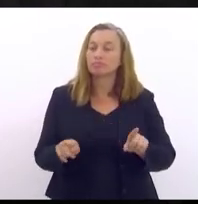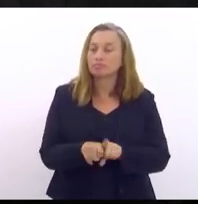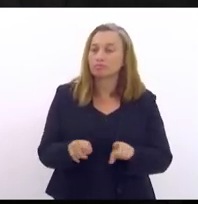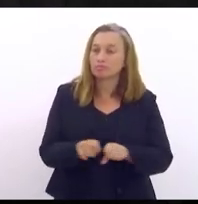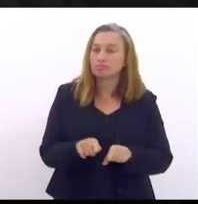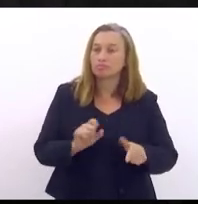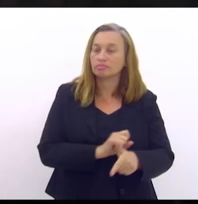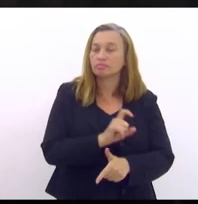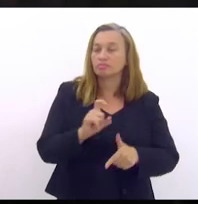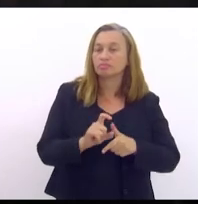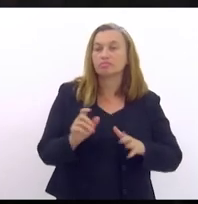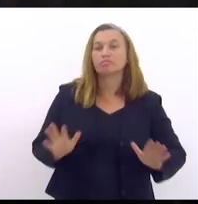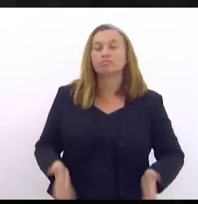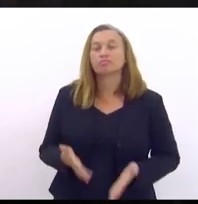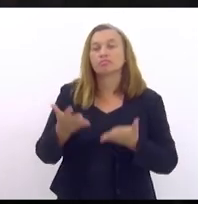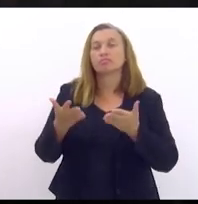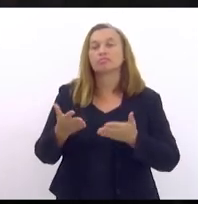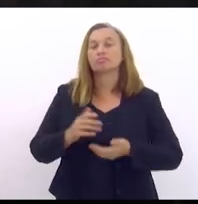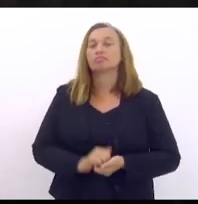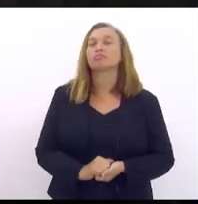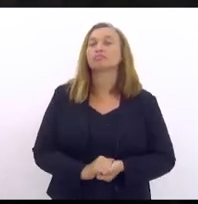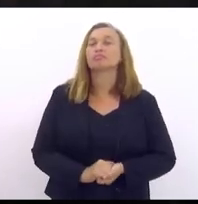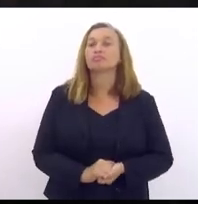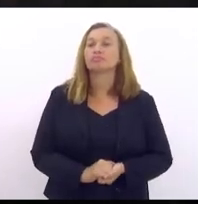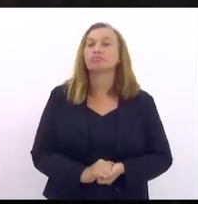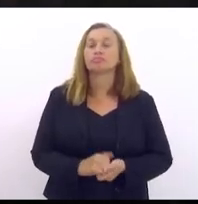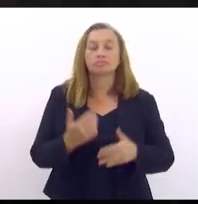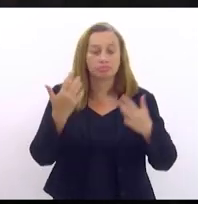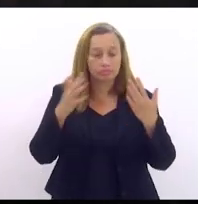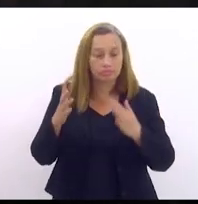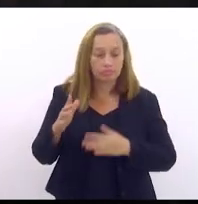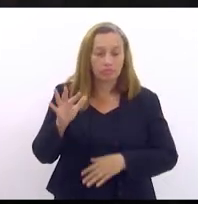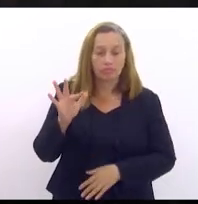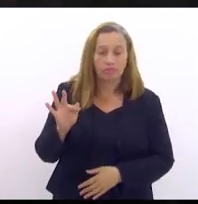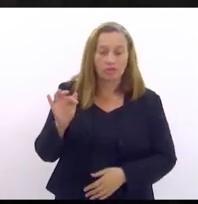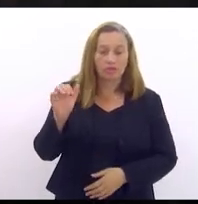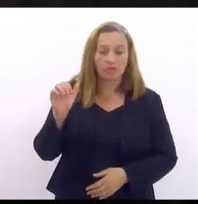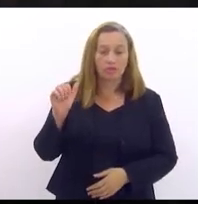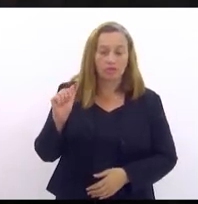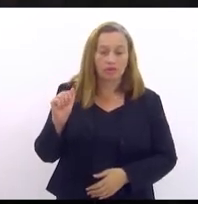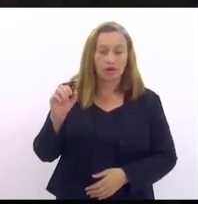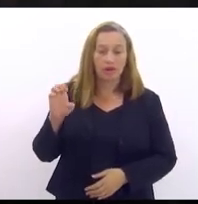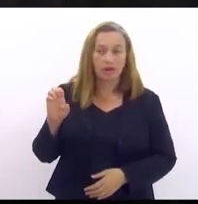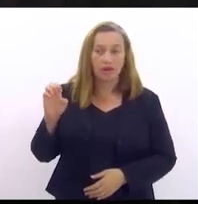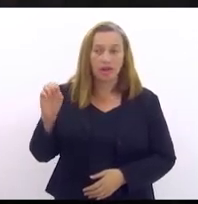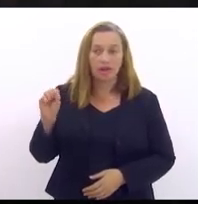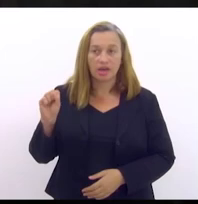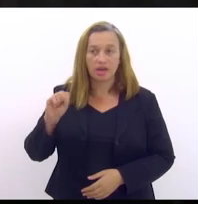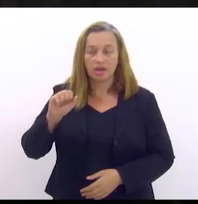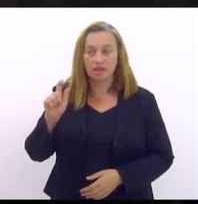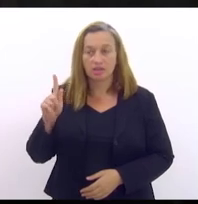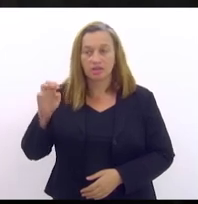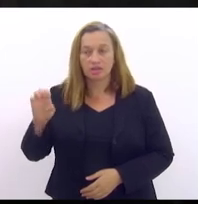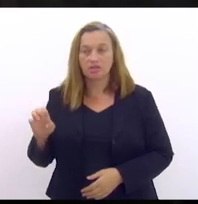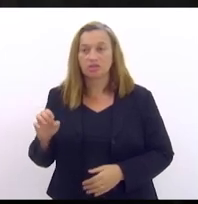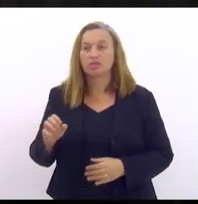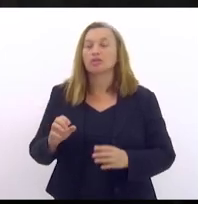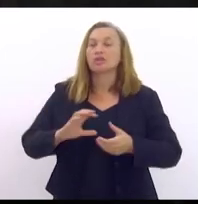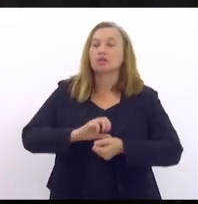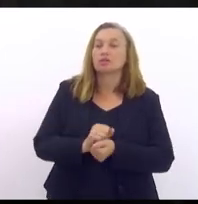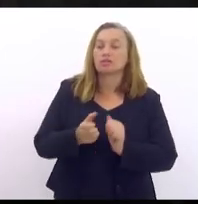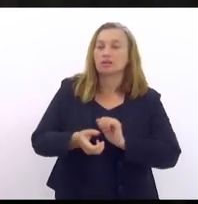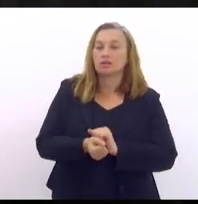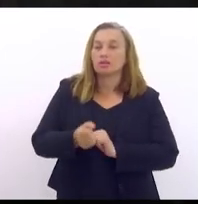para incentivar este caminho. E aqui eu saúdo a FAERJ, que é a Federação do Artesanato do Rio de Janeiro, que é uma